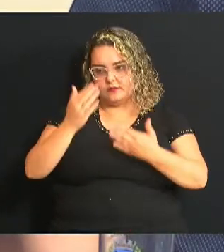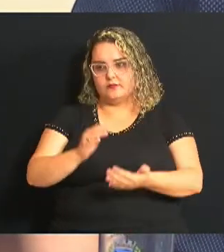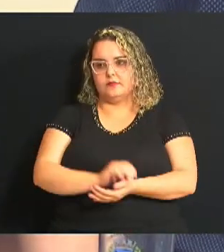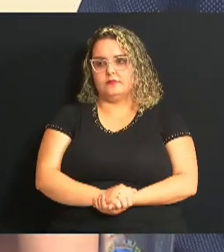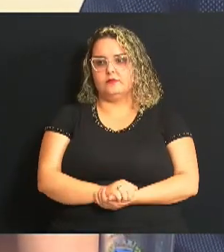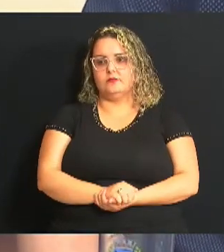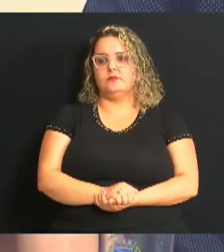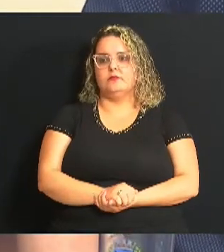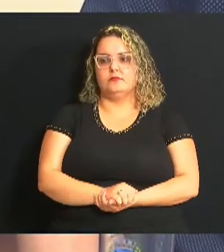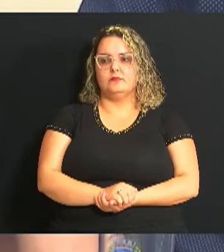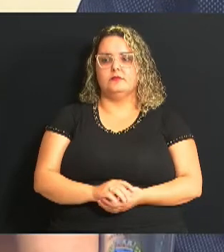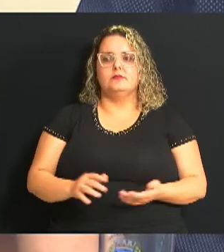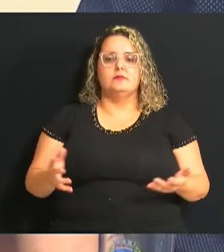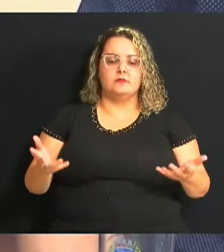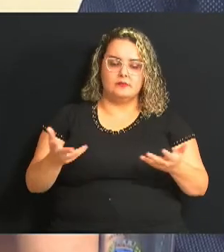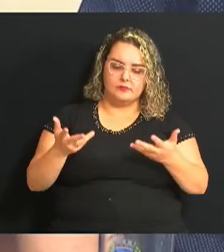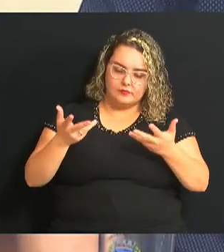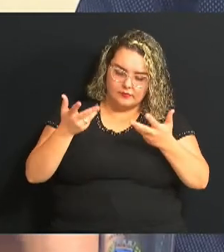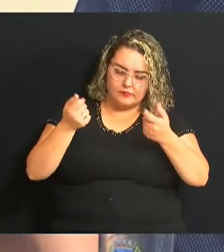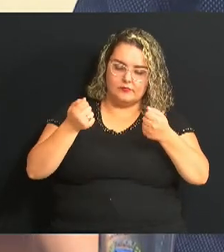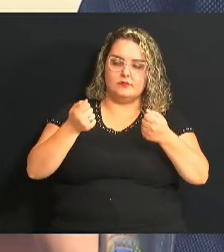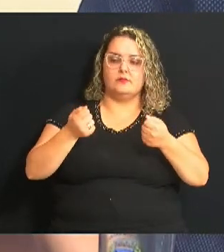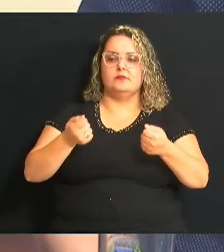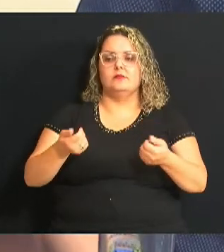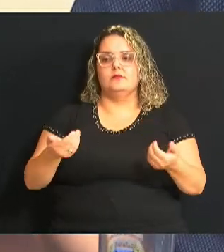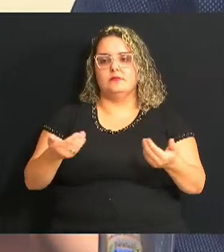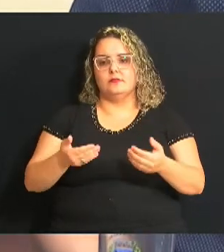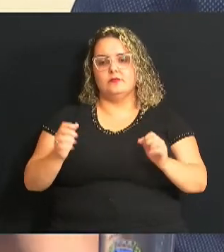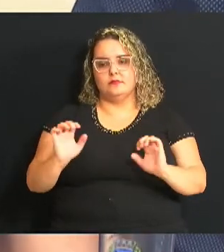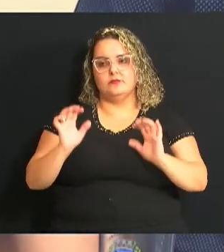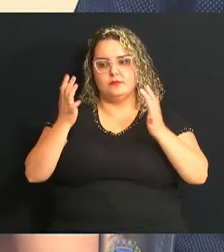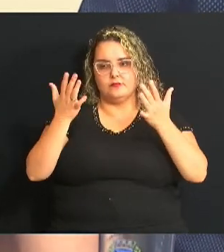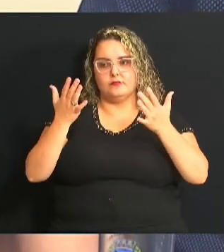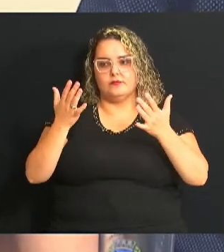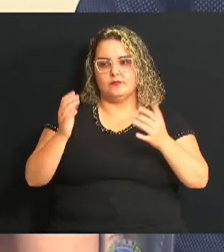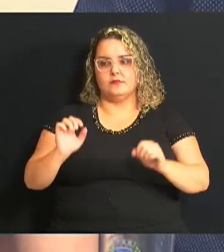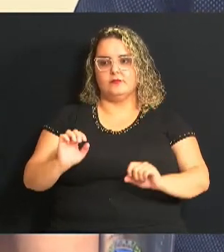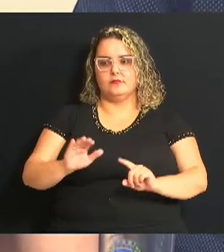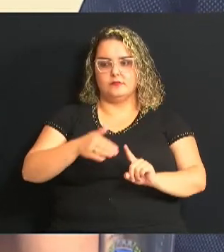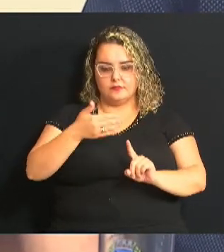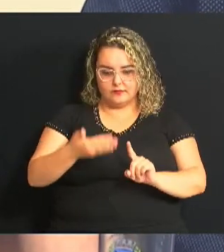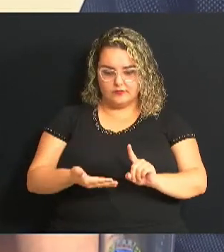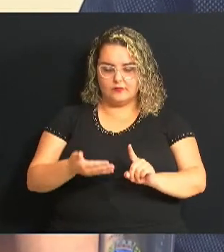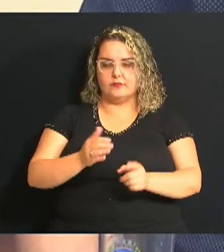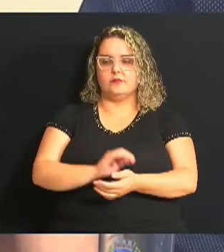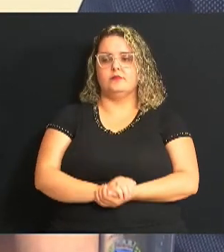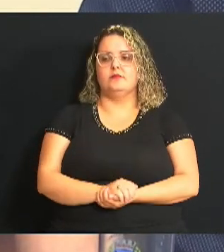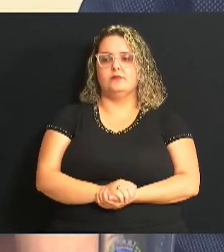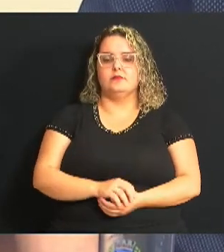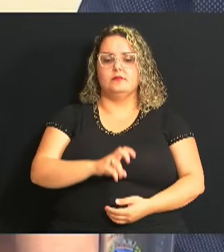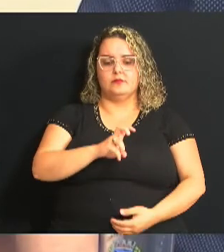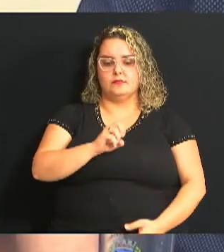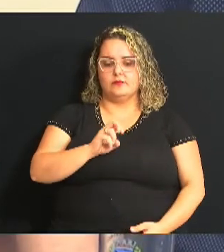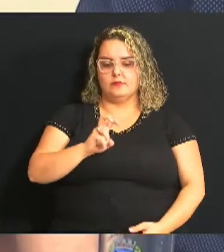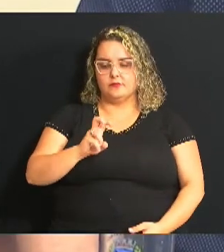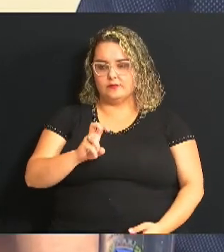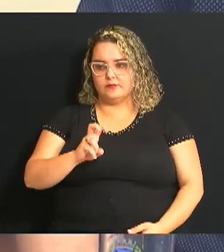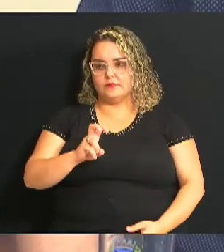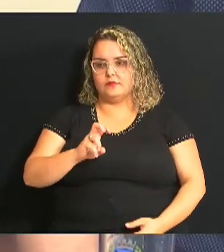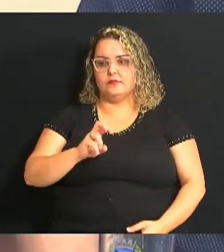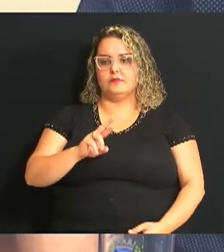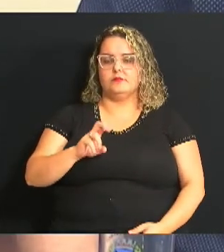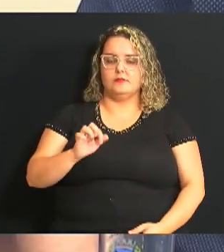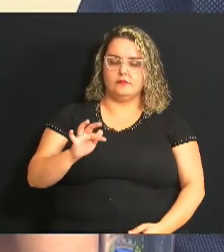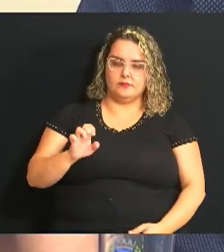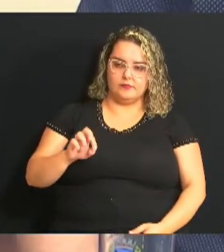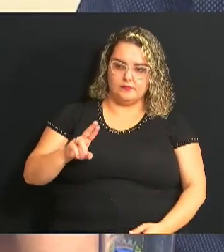vocês abrilhantaram o nosso evento, essa sessão solene de 505 anos da Reforma,